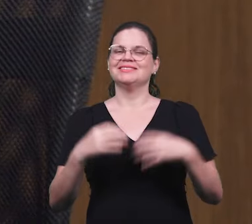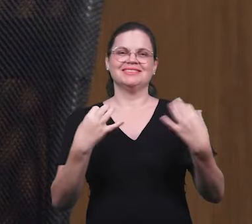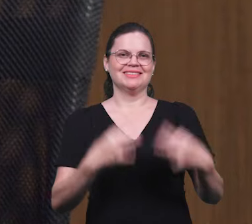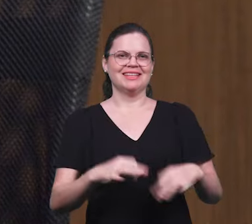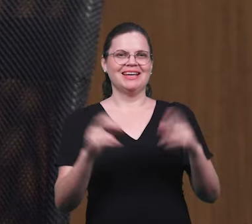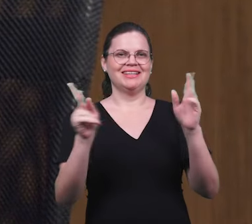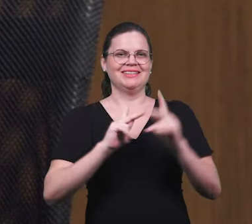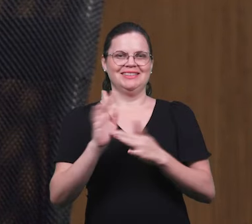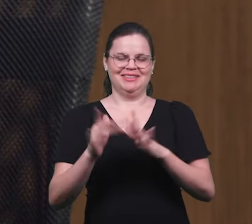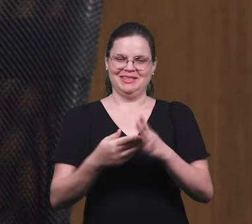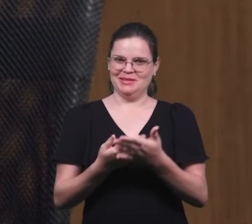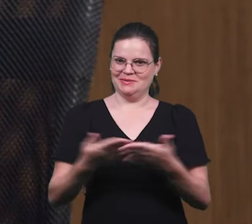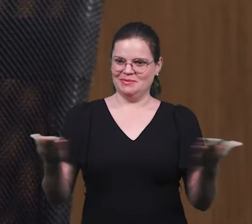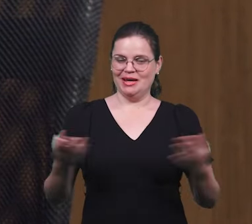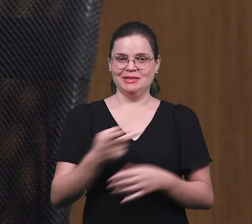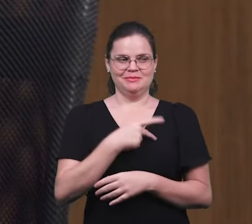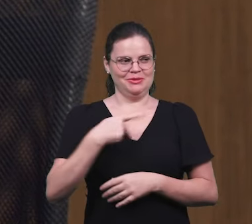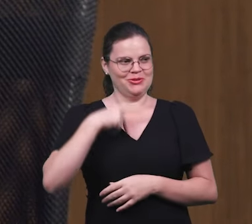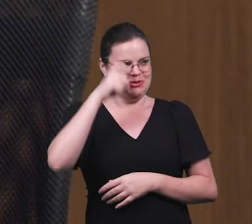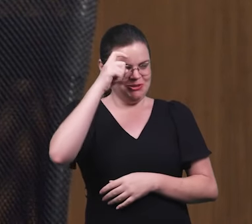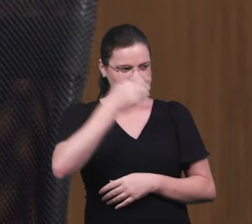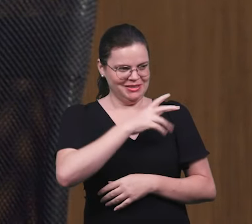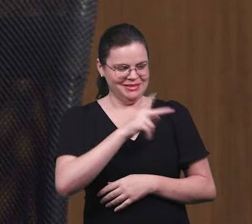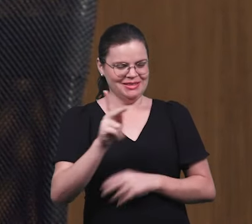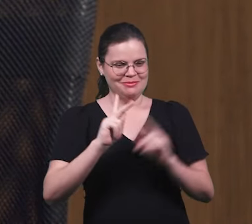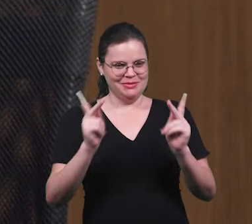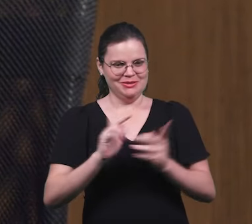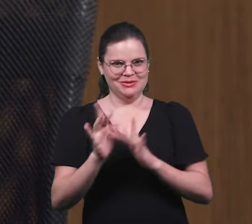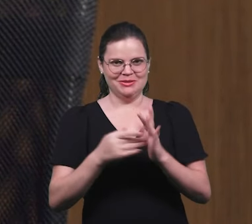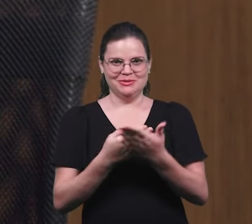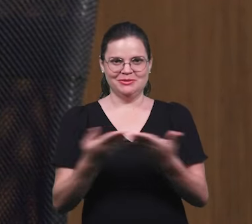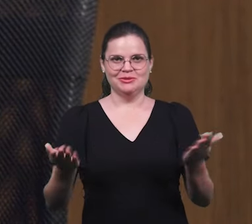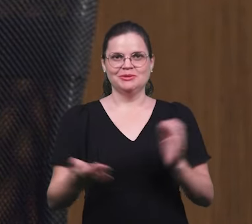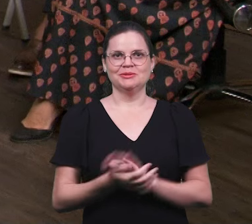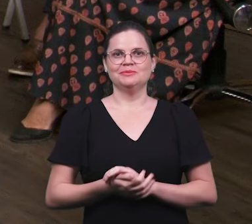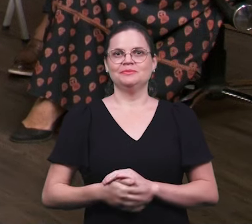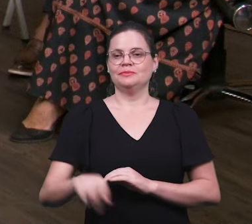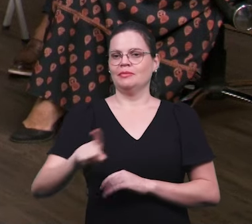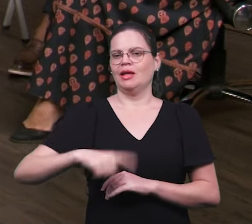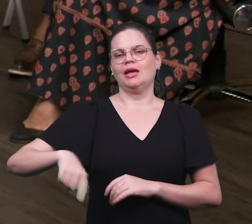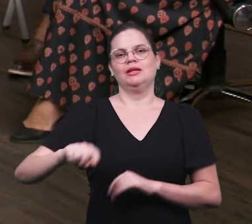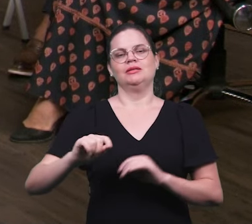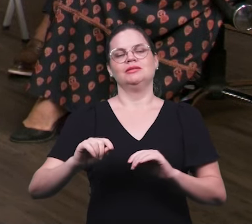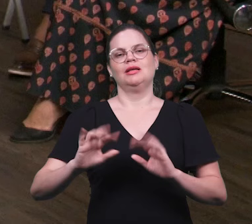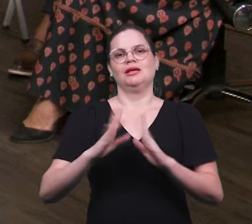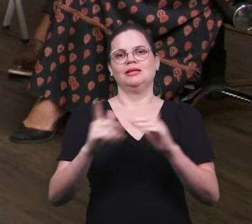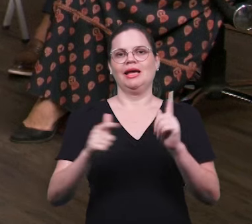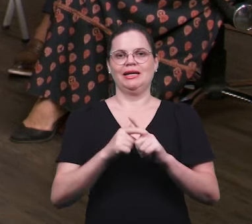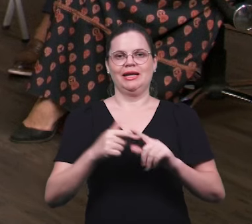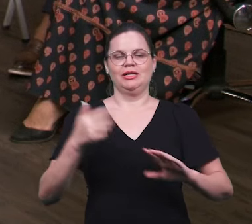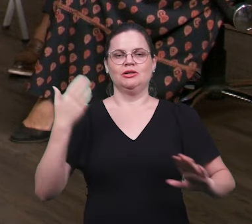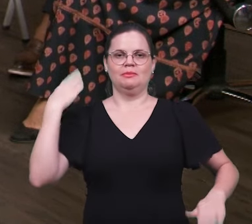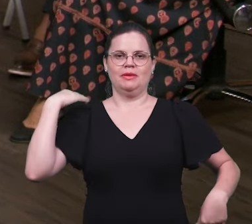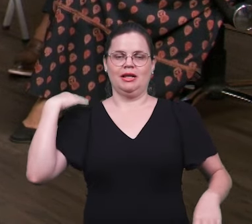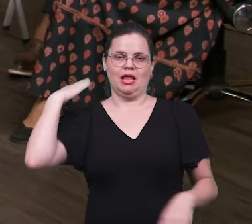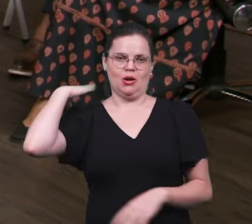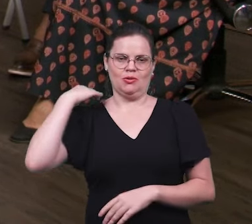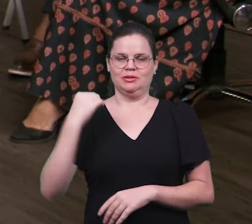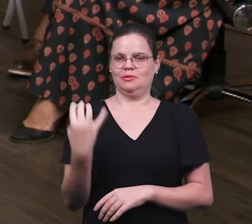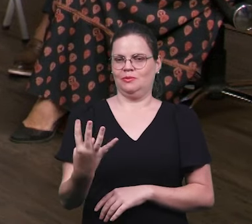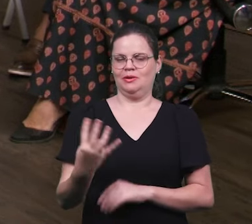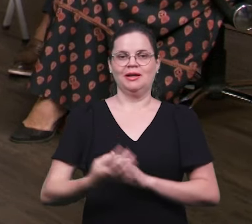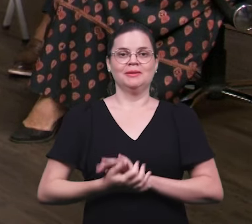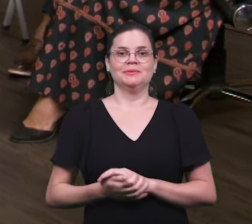Andréia, Pai do Senhor, pastor Diniz, os jovens aqui, que são, Andréia, da igreja de Praia da Costa, aqui em Vila